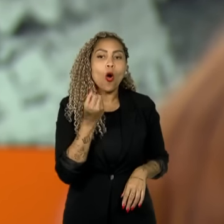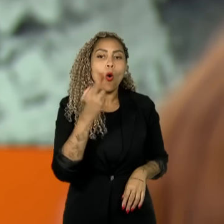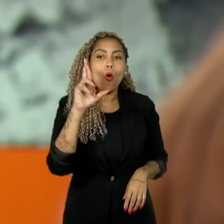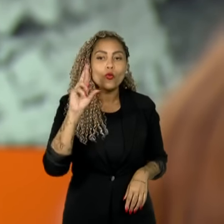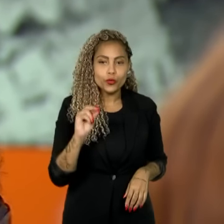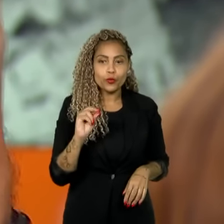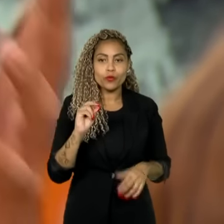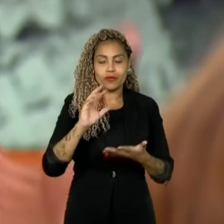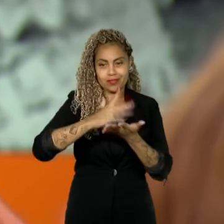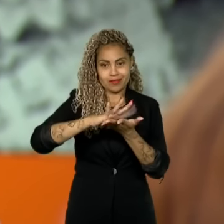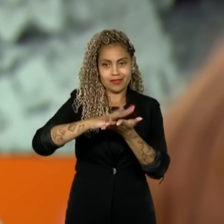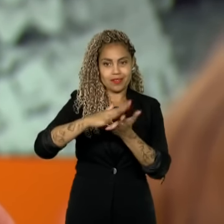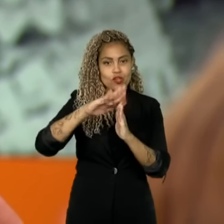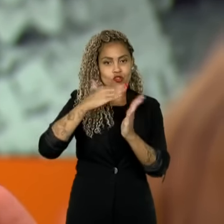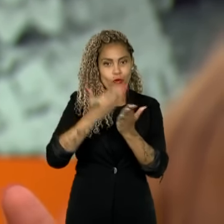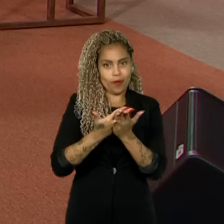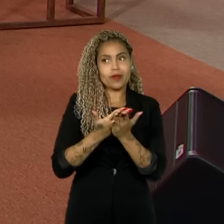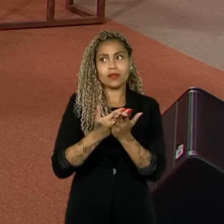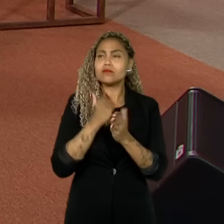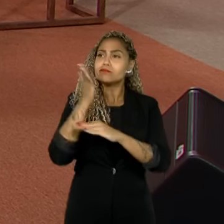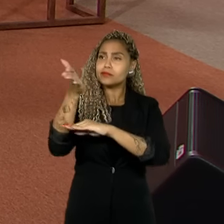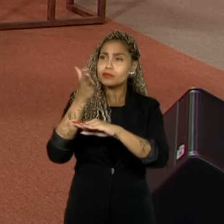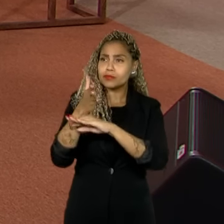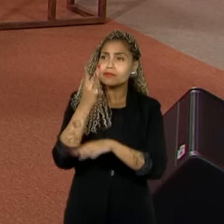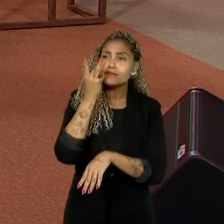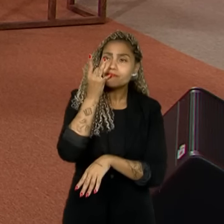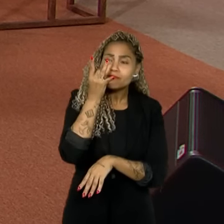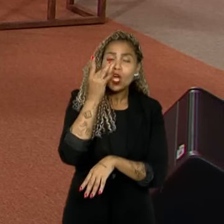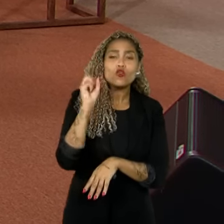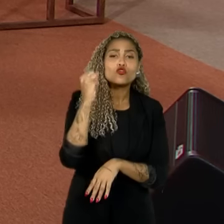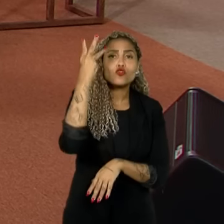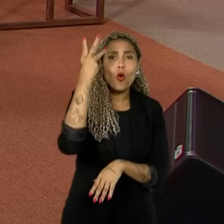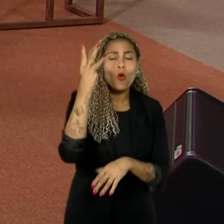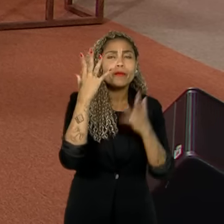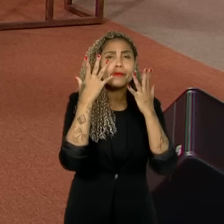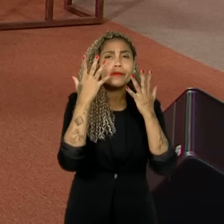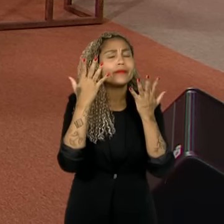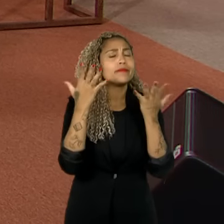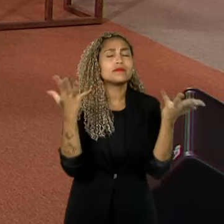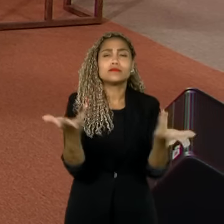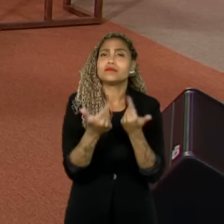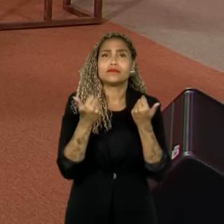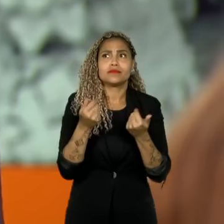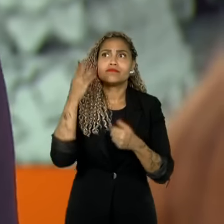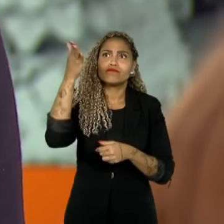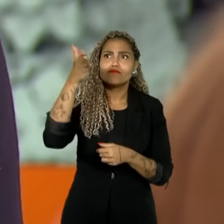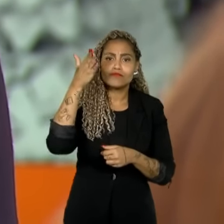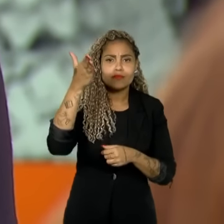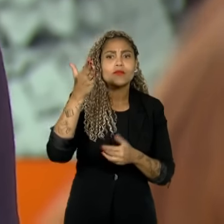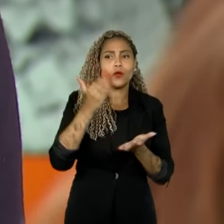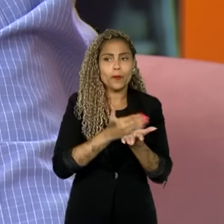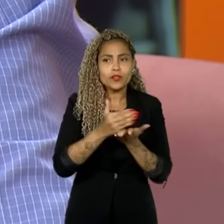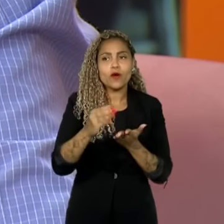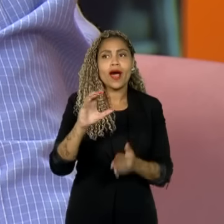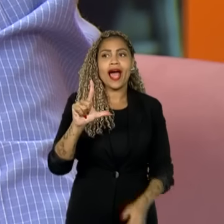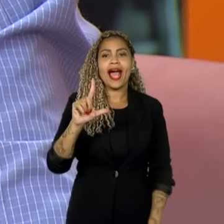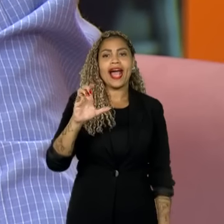assistir 6, 7 vezes. Esse foi o maior show daquela época. Um dos maiores espetáculos, enfim, que revelou